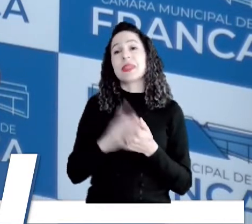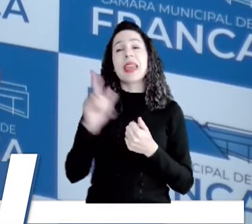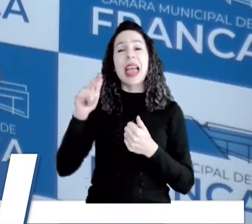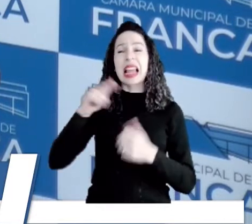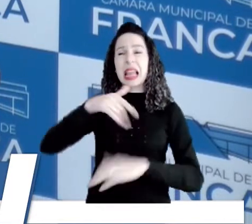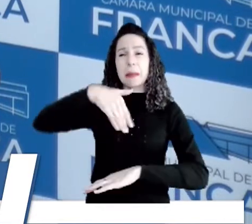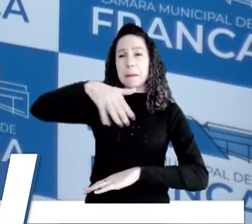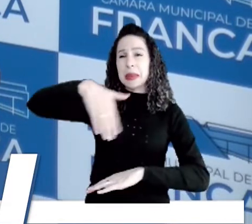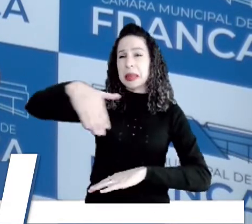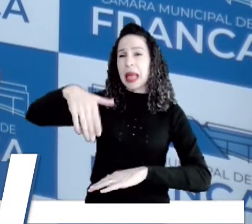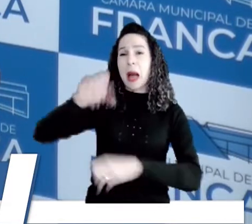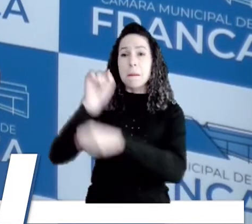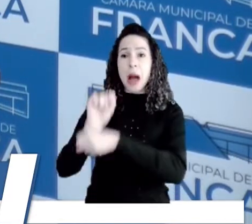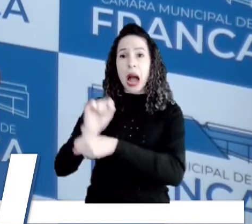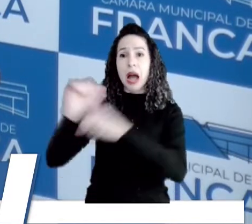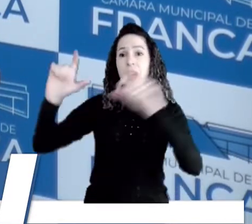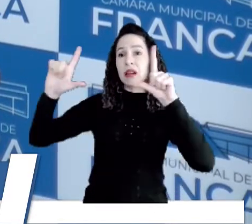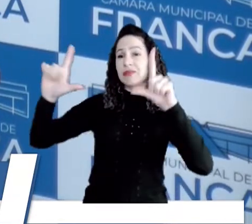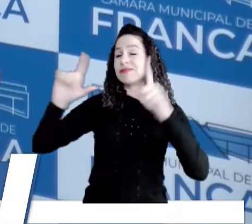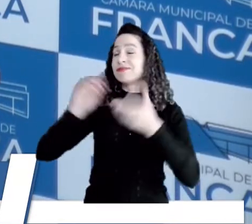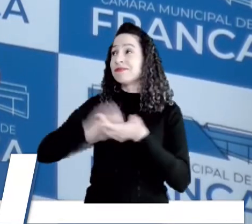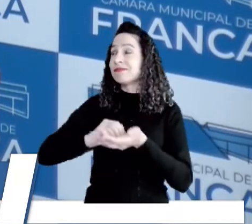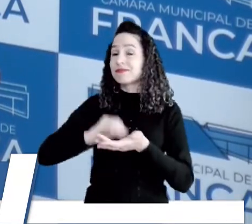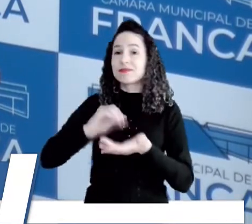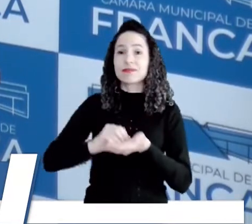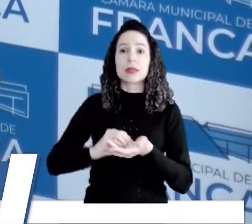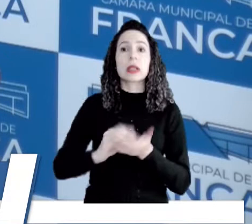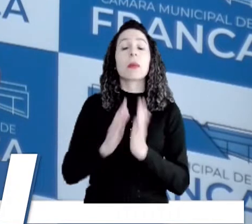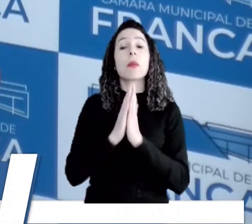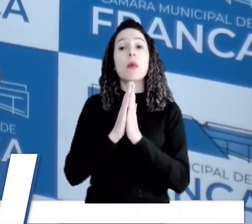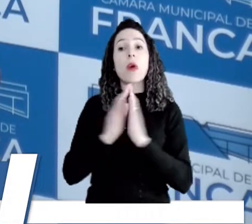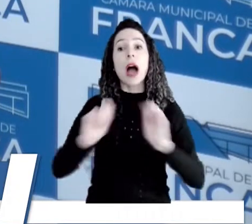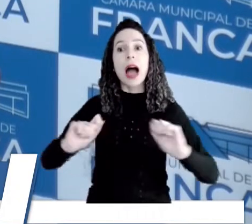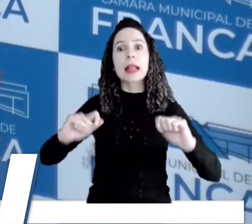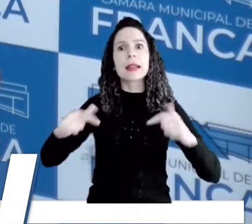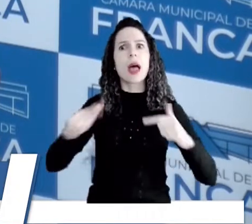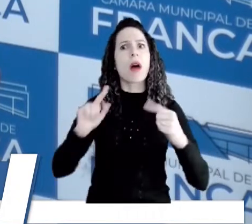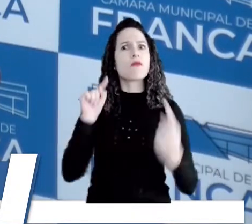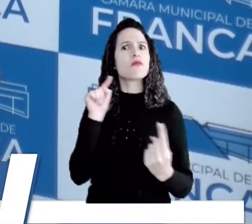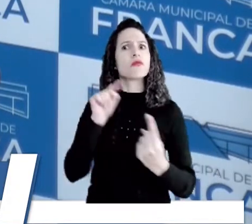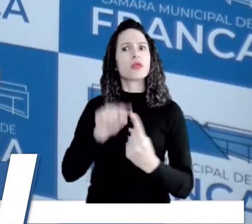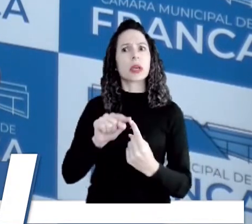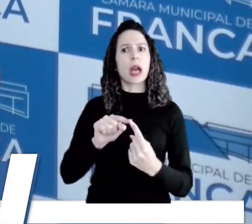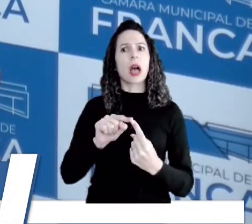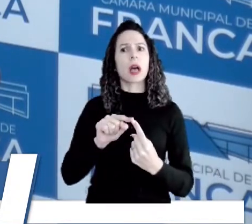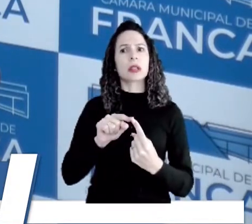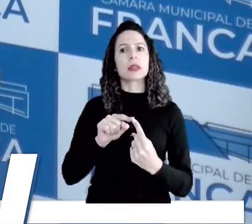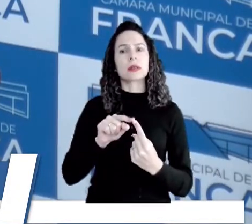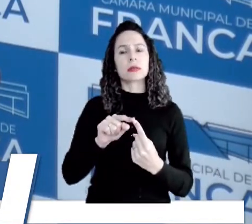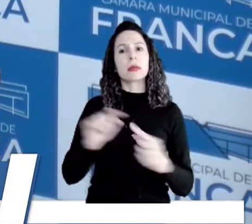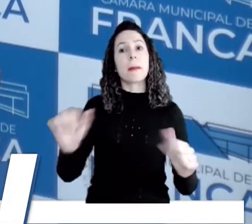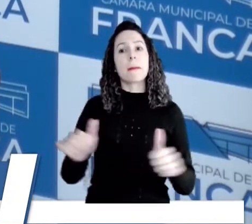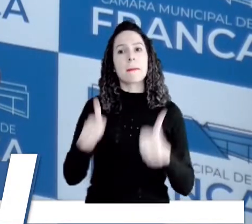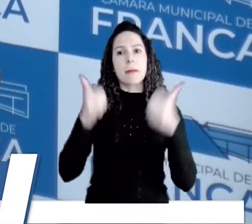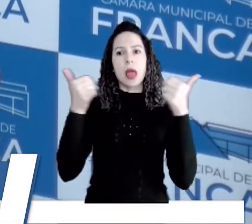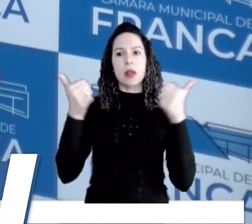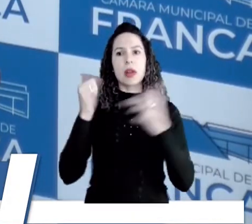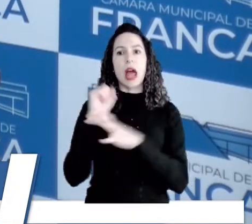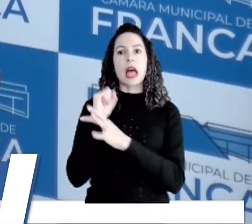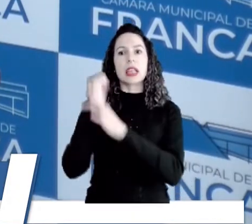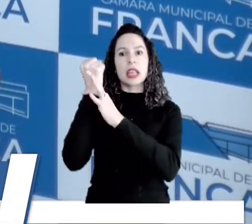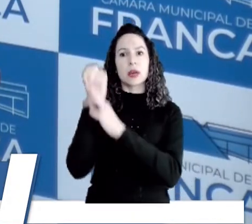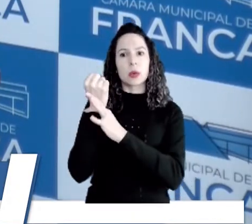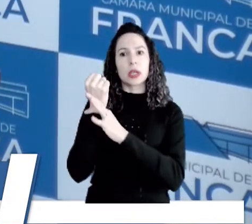pintados, então nós precisamos fazer uma ação aí mais efetiva para melhorar a segurança